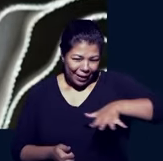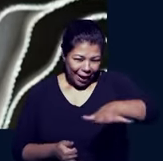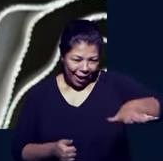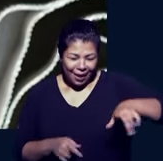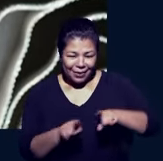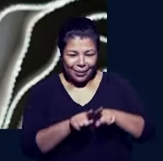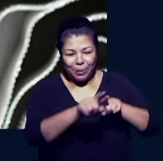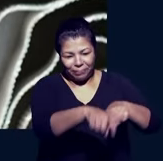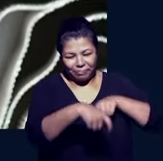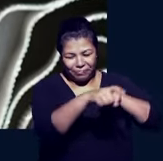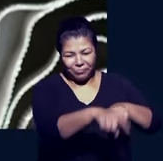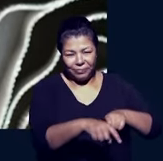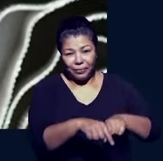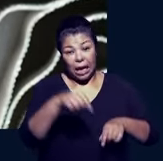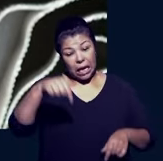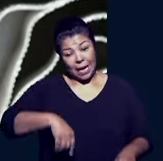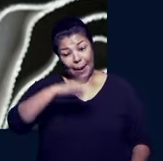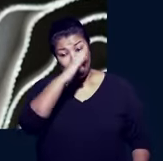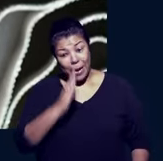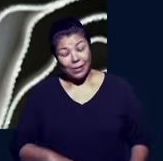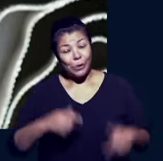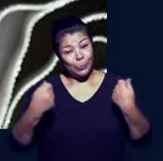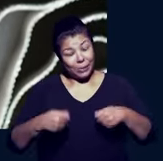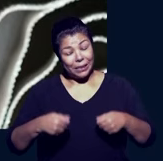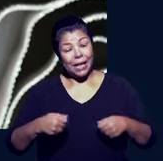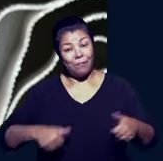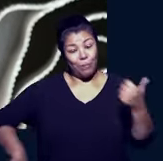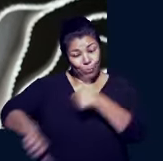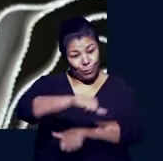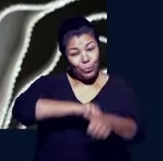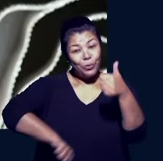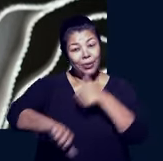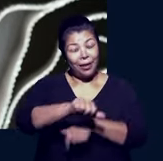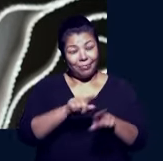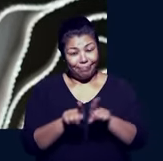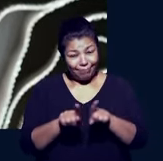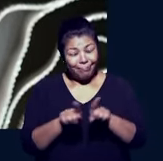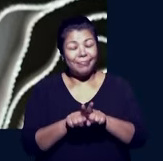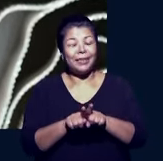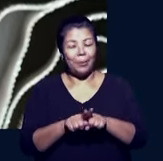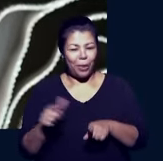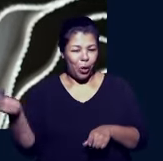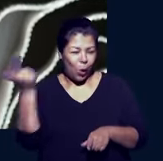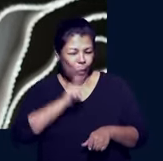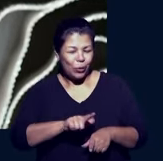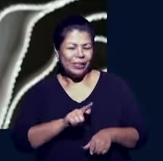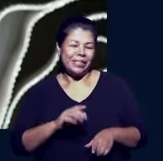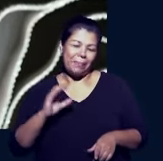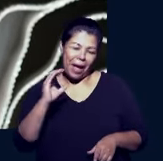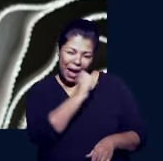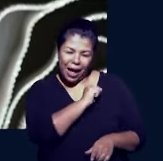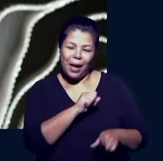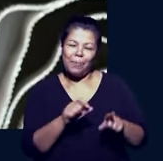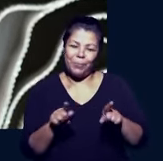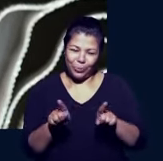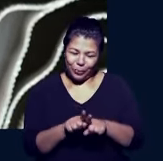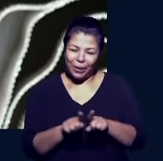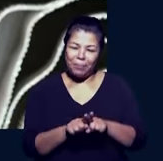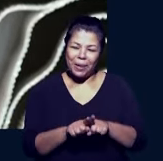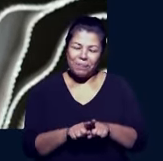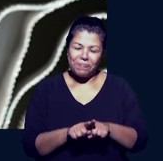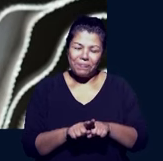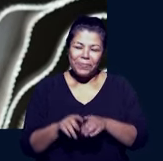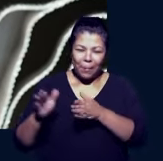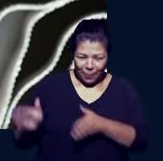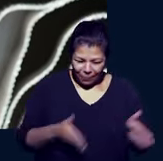no no Brasil não sei se é possível mas deveria da infraestrutura crescer a um passo até mais rápido e se antecipando ao crescimento da produção para que